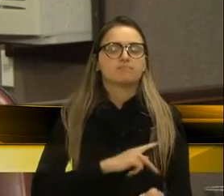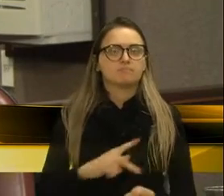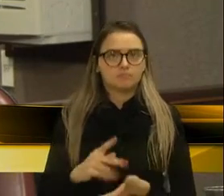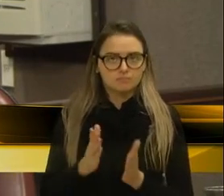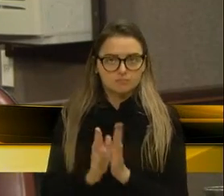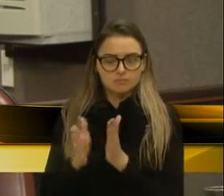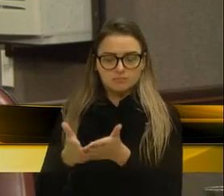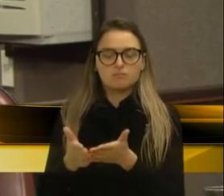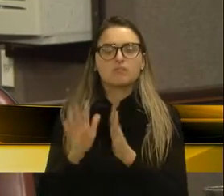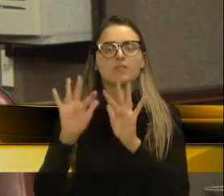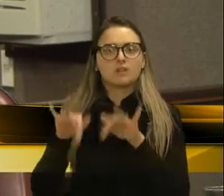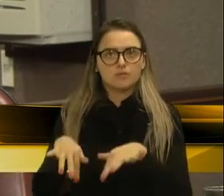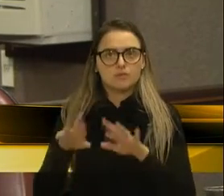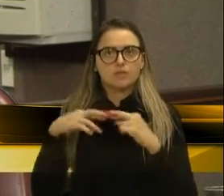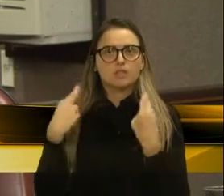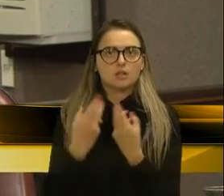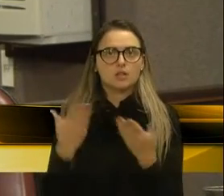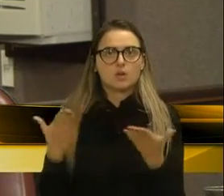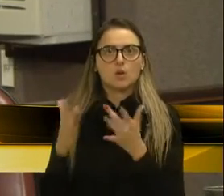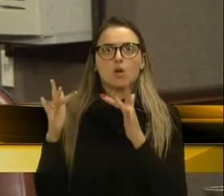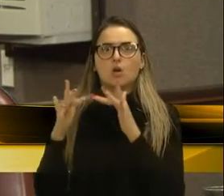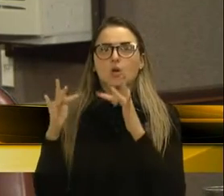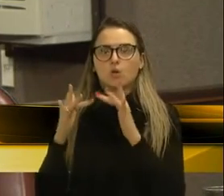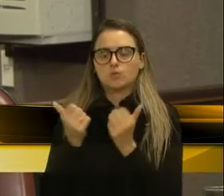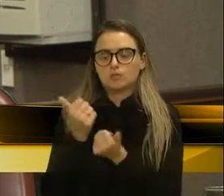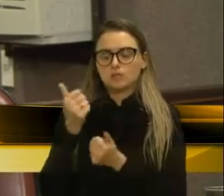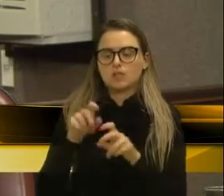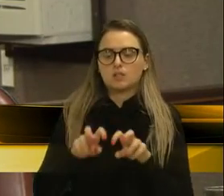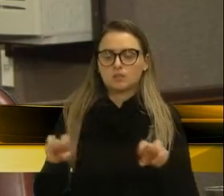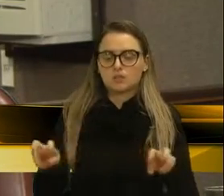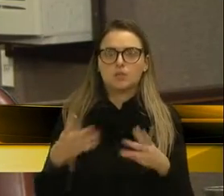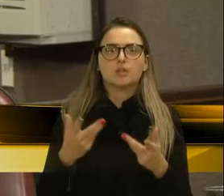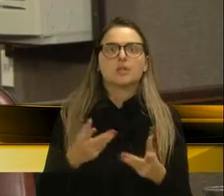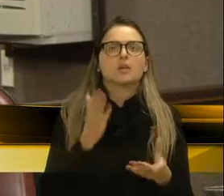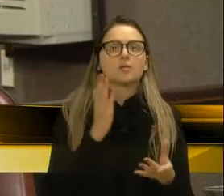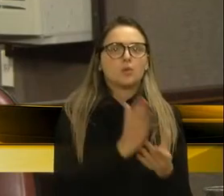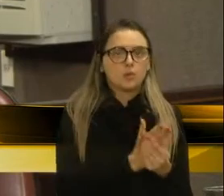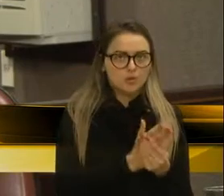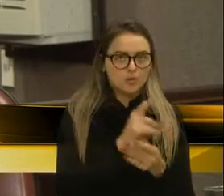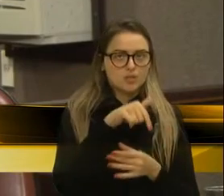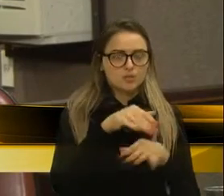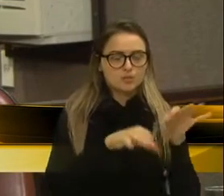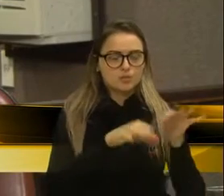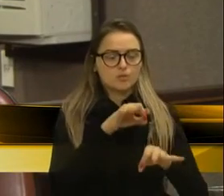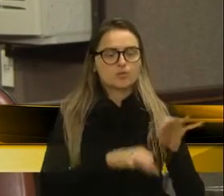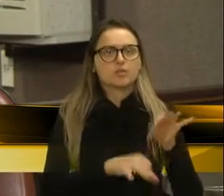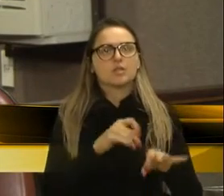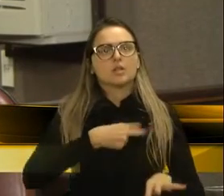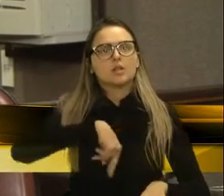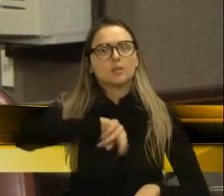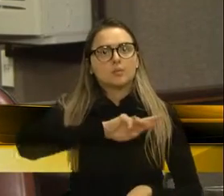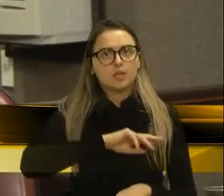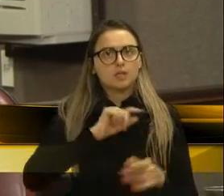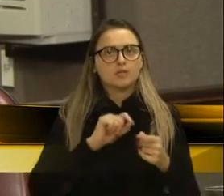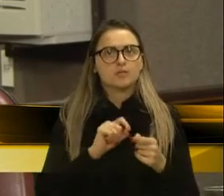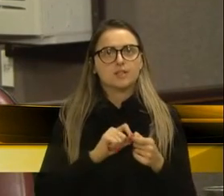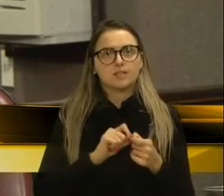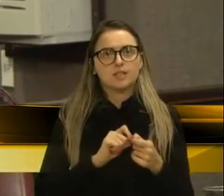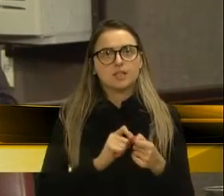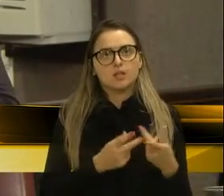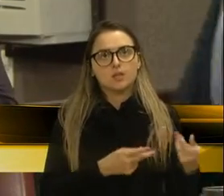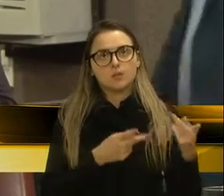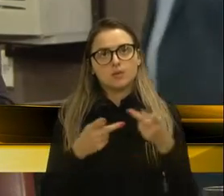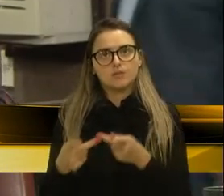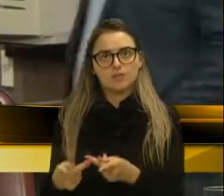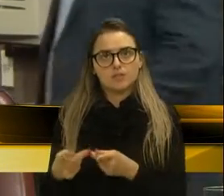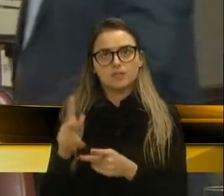assim que terminar a sessão em contato com a mesa diretora para que acione o jurídico da Câmara para que nós possamos entrar com uma liminar para visitar